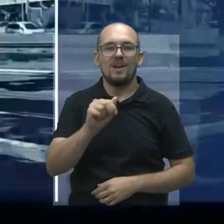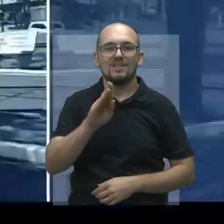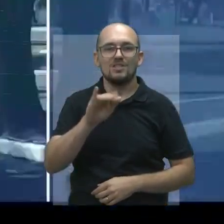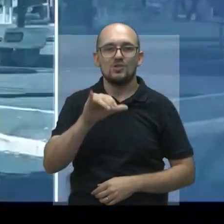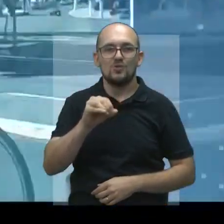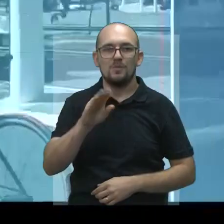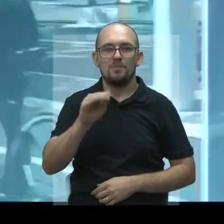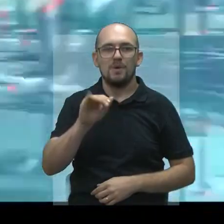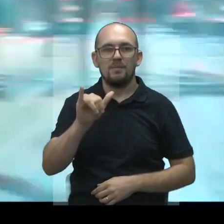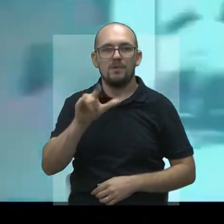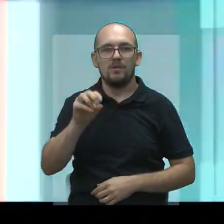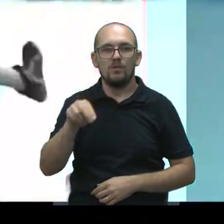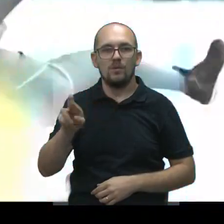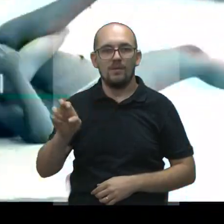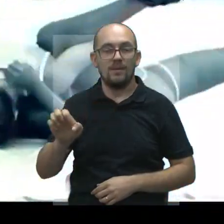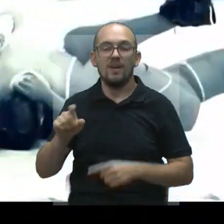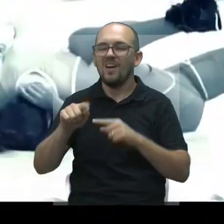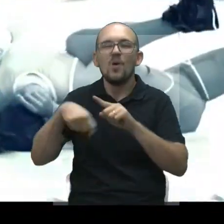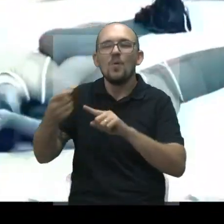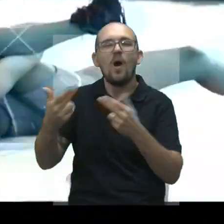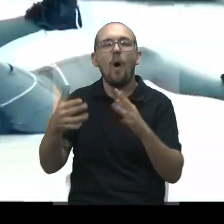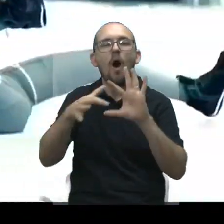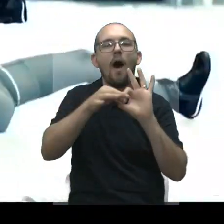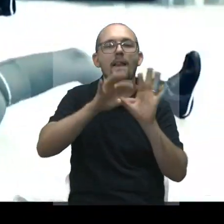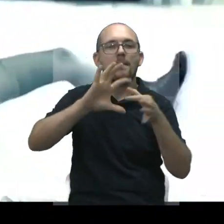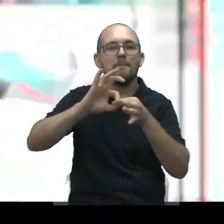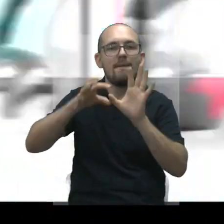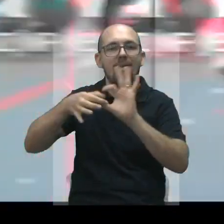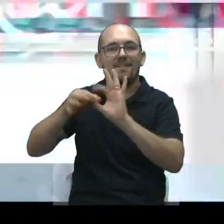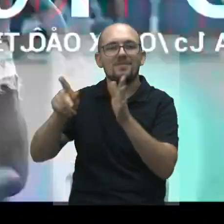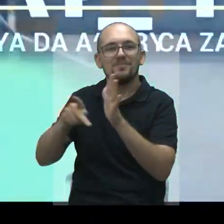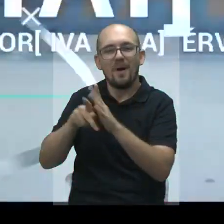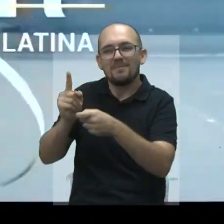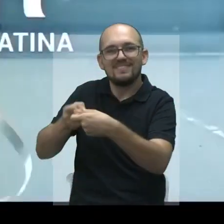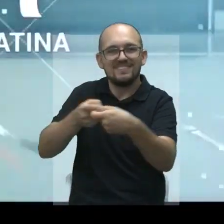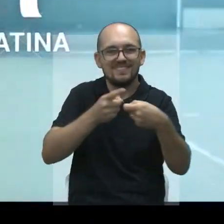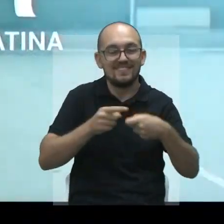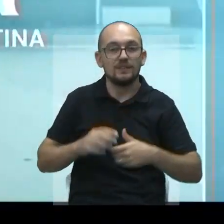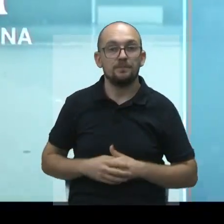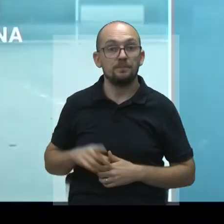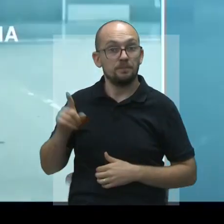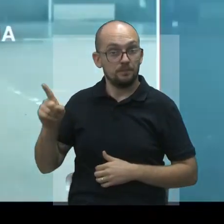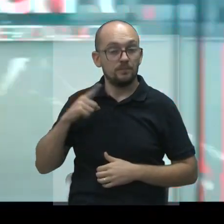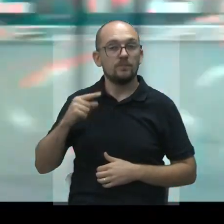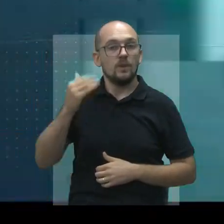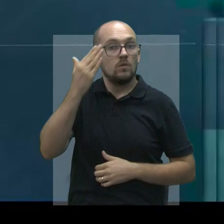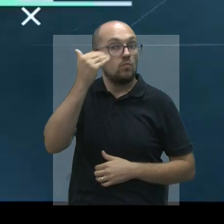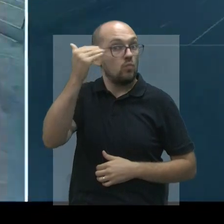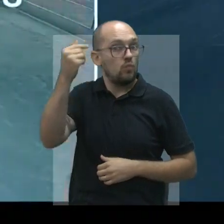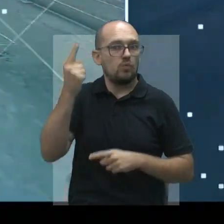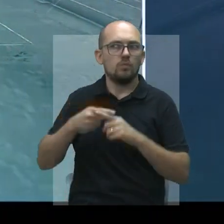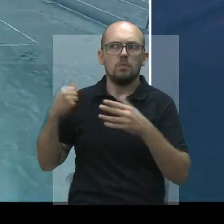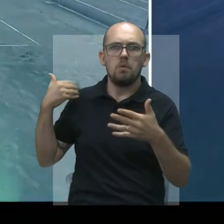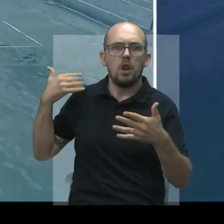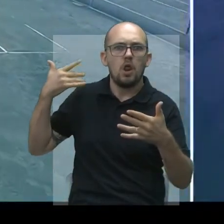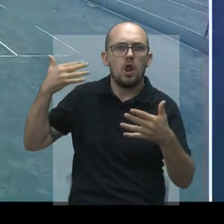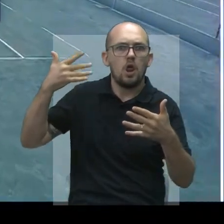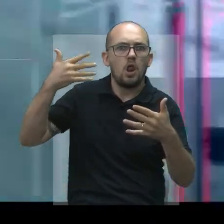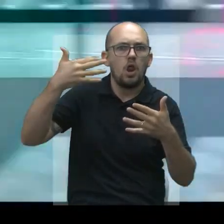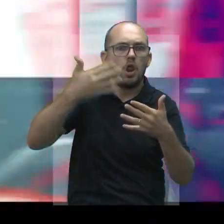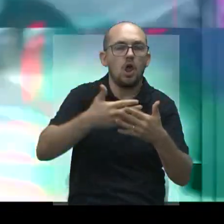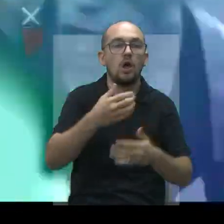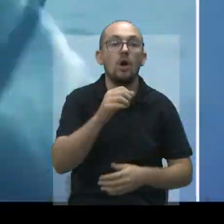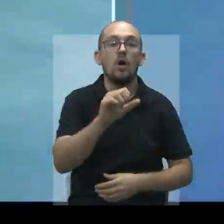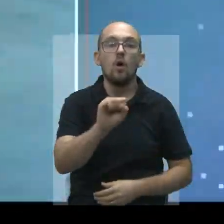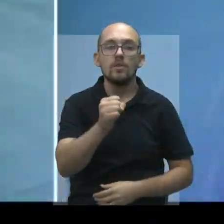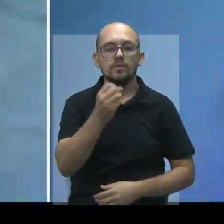de Olimpíada Caipira. O evento, que leva o nome de seu idealizador, chegou à edição de número 83 e neste